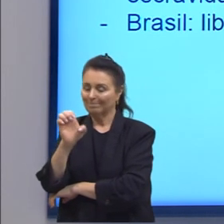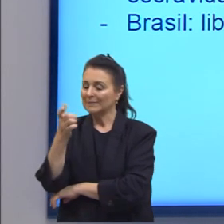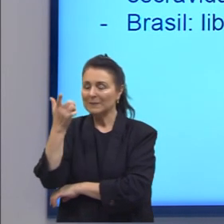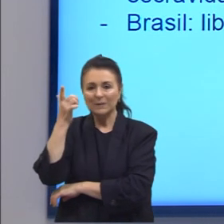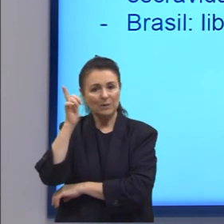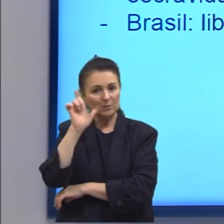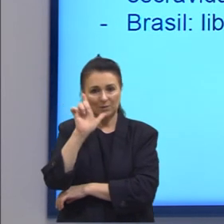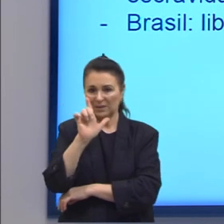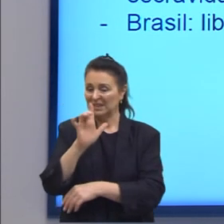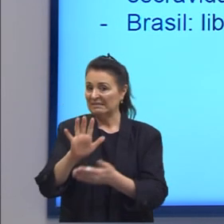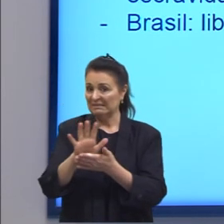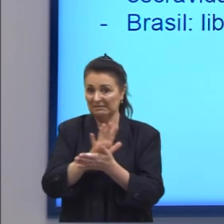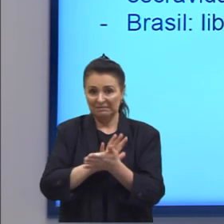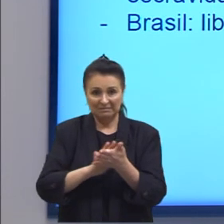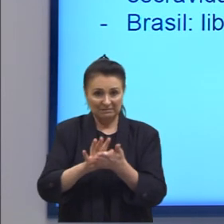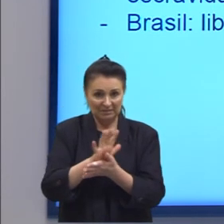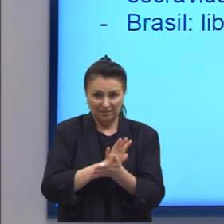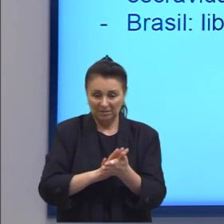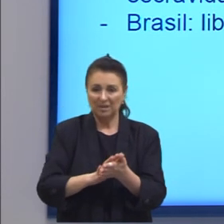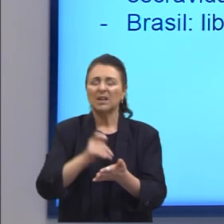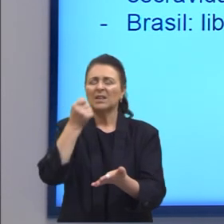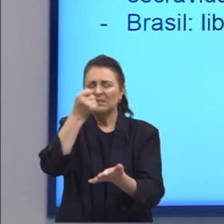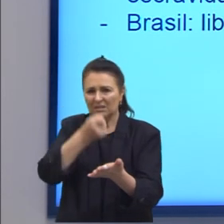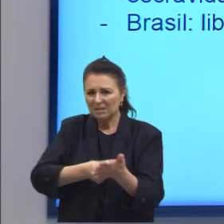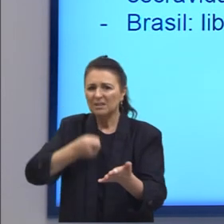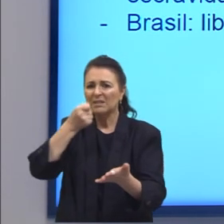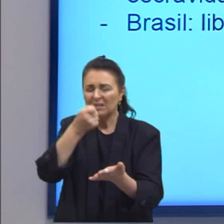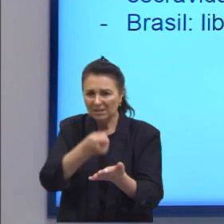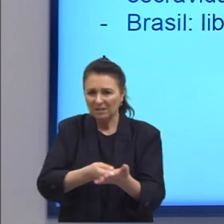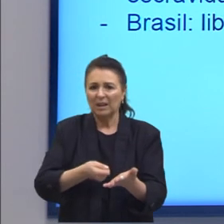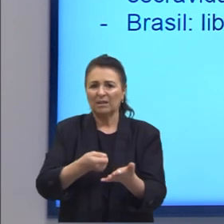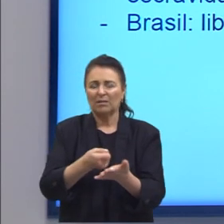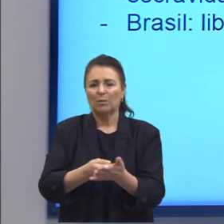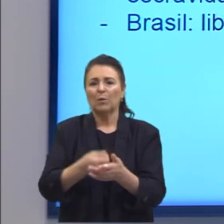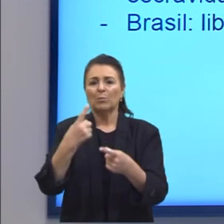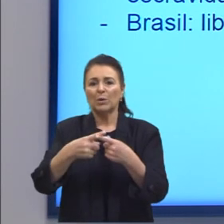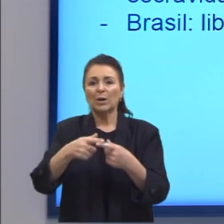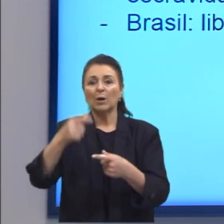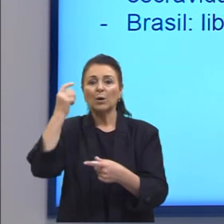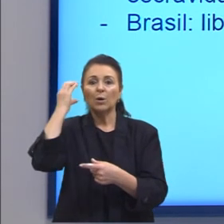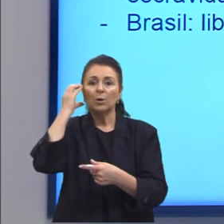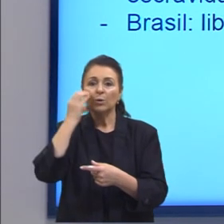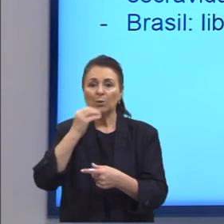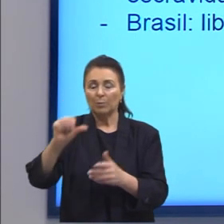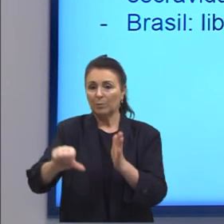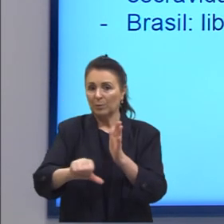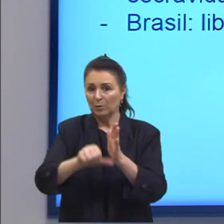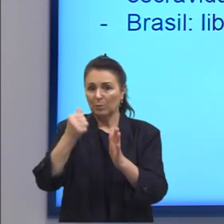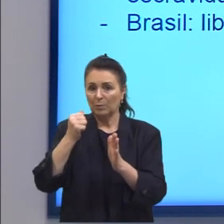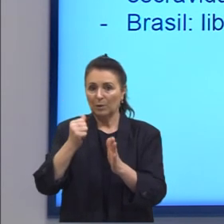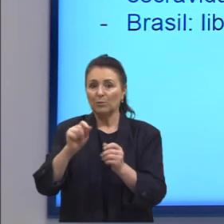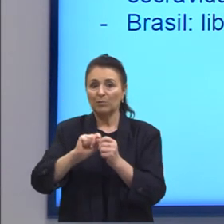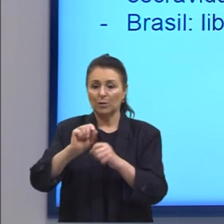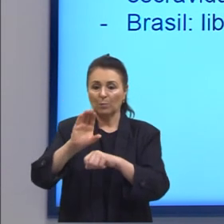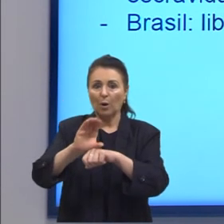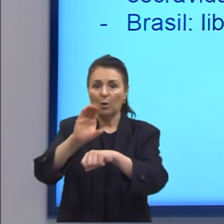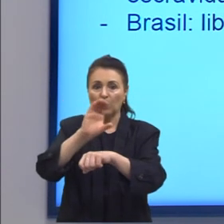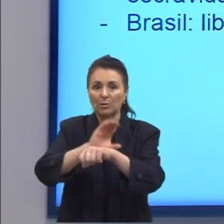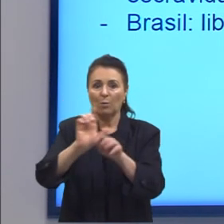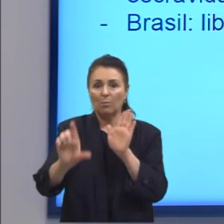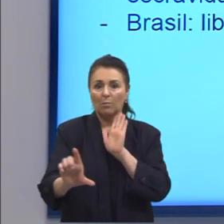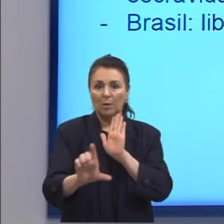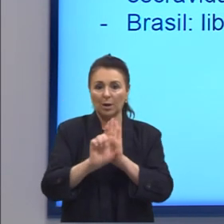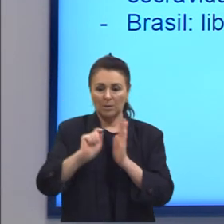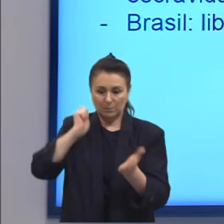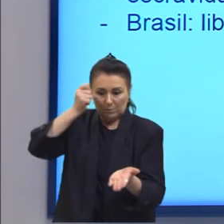eles tentam né lutar contra essa constituição que Dom Pedro primeiro outorgou né ele não votou uma